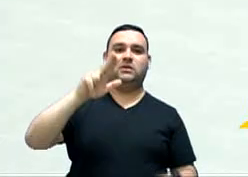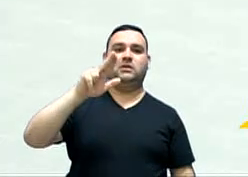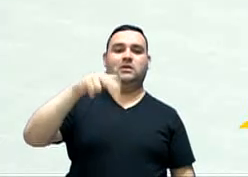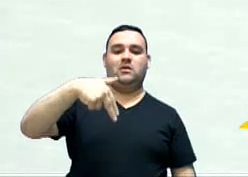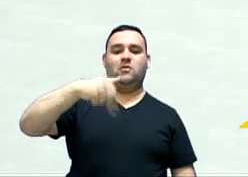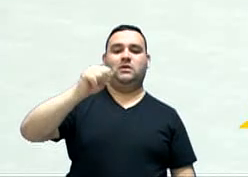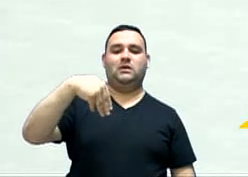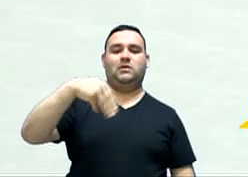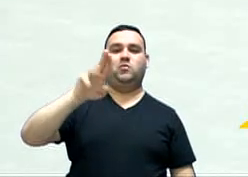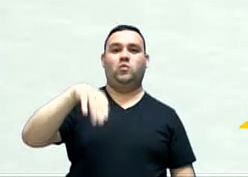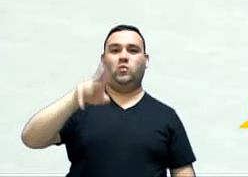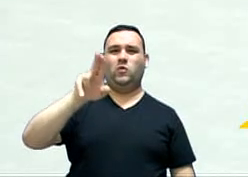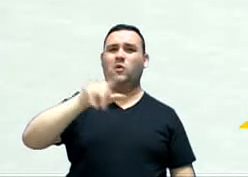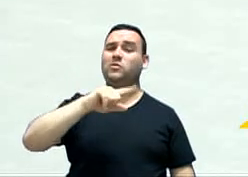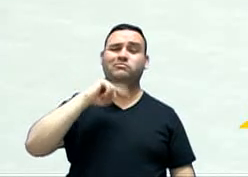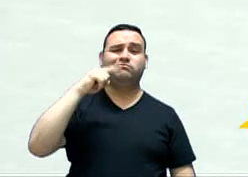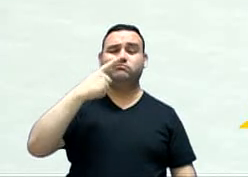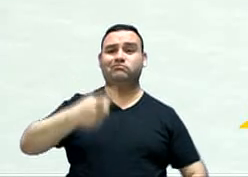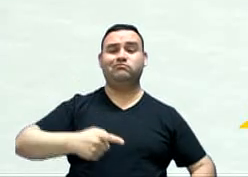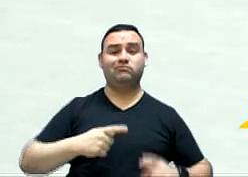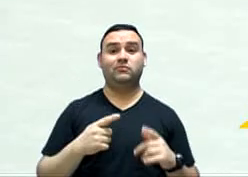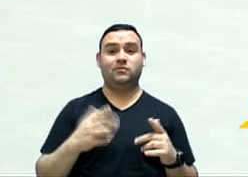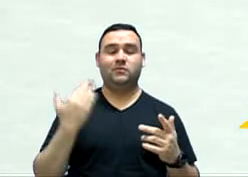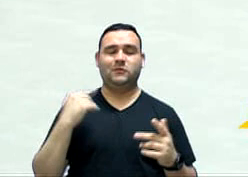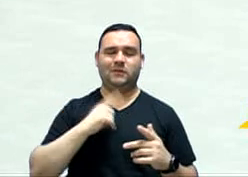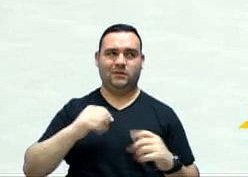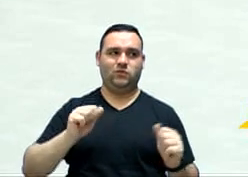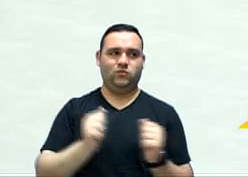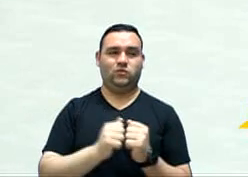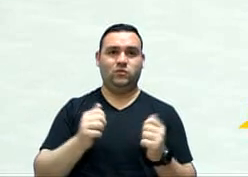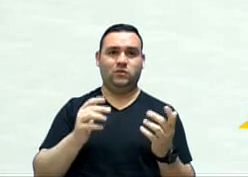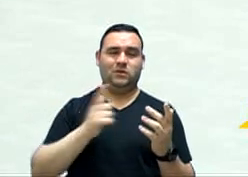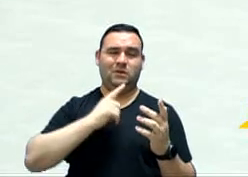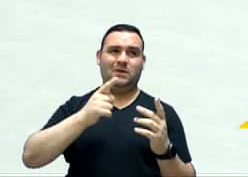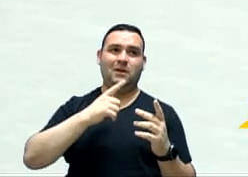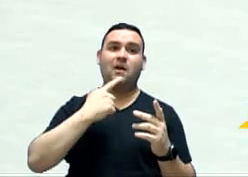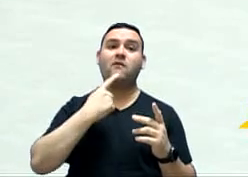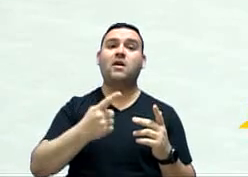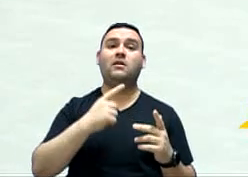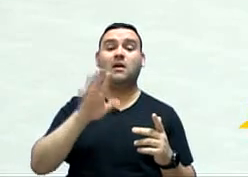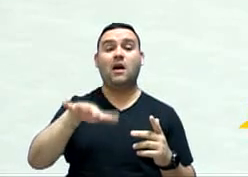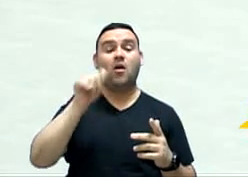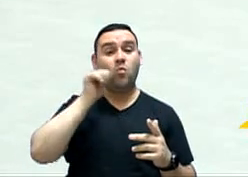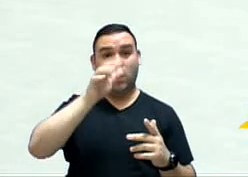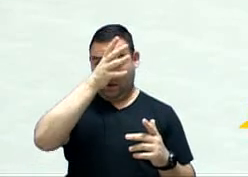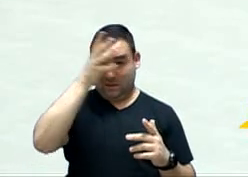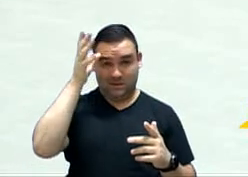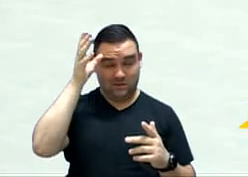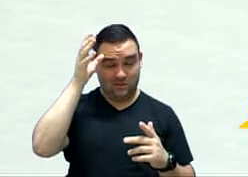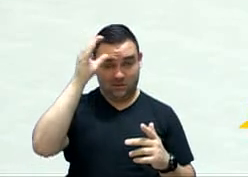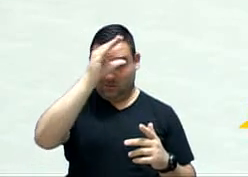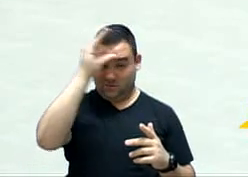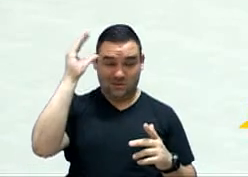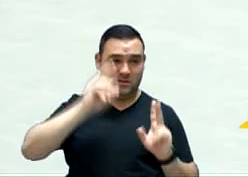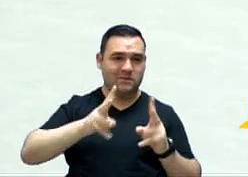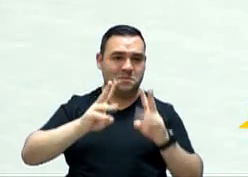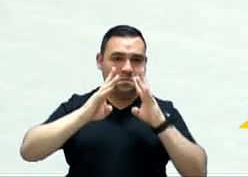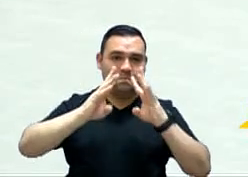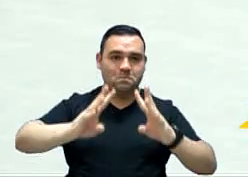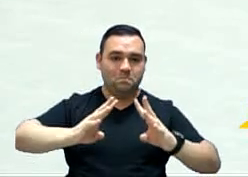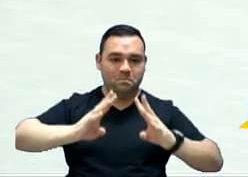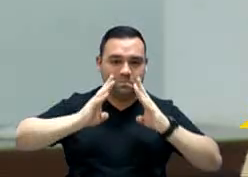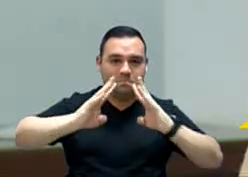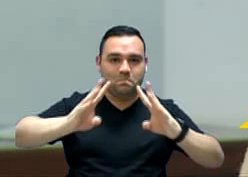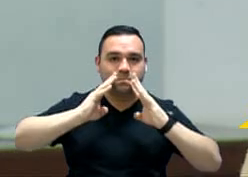aguenta mais. Ele esteve junto aqui, até mandou um abraço para você. Obrigada. Dizendo assim, você sempre nos ouviu, né?